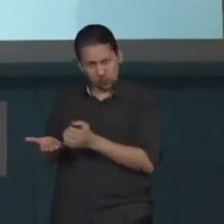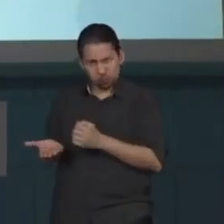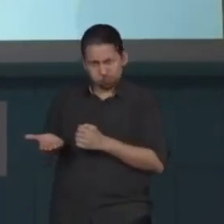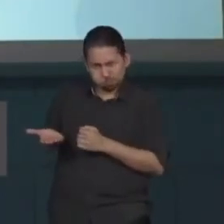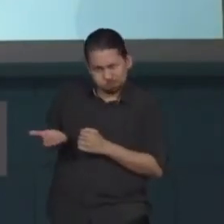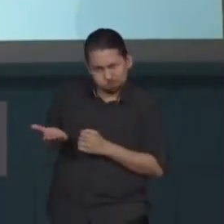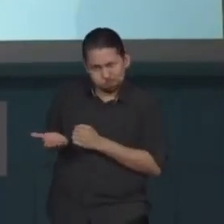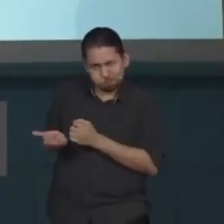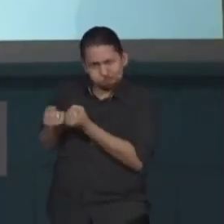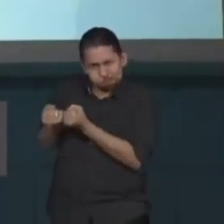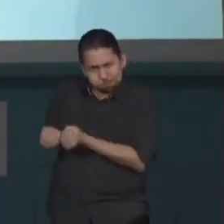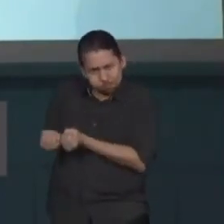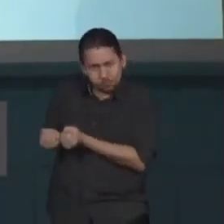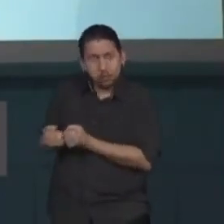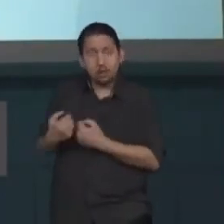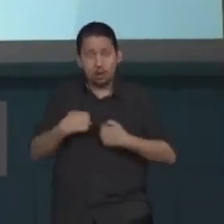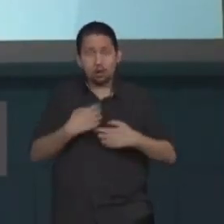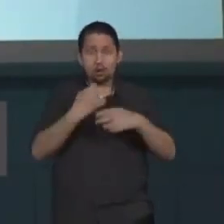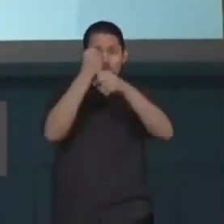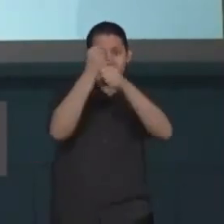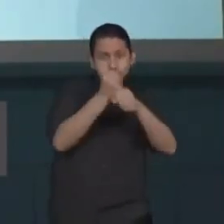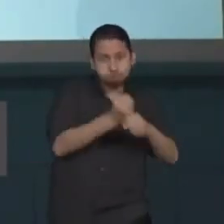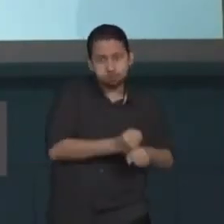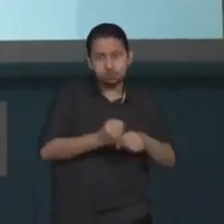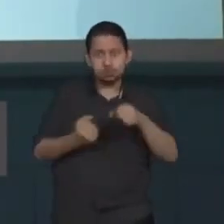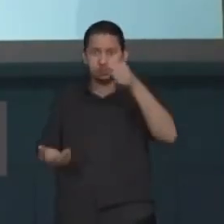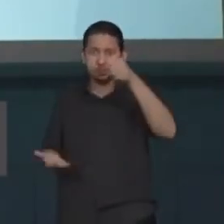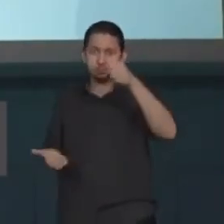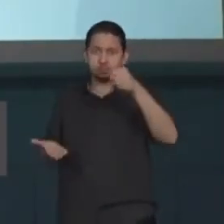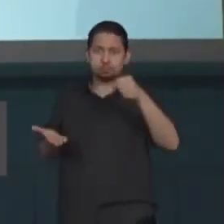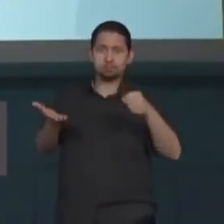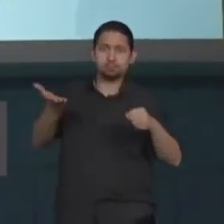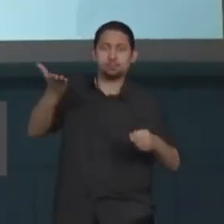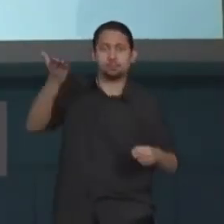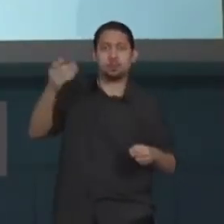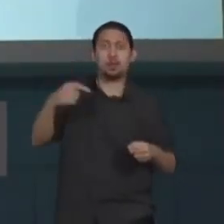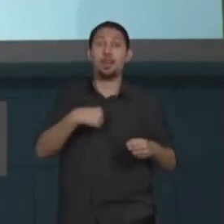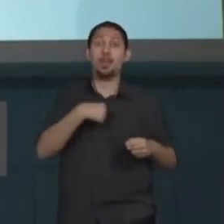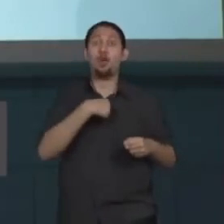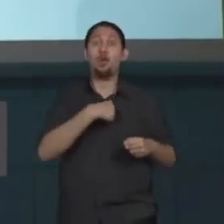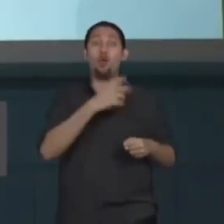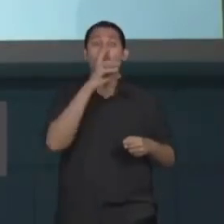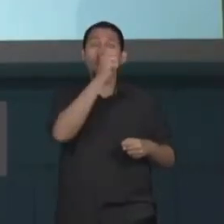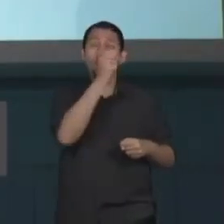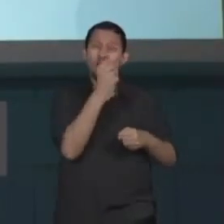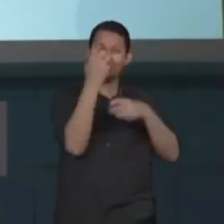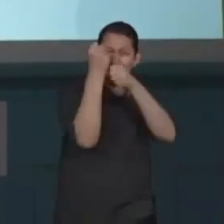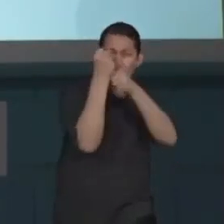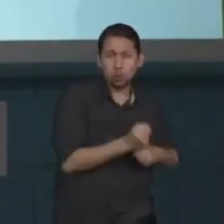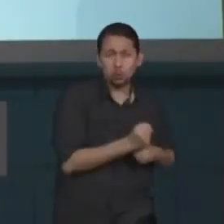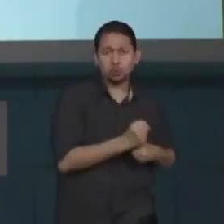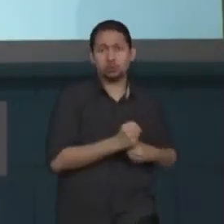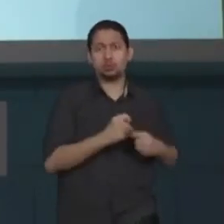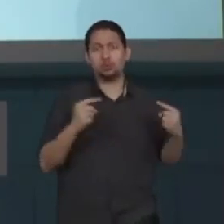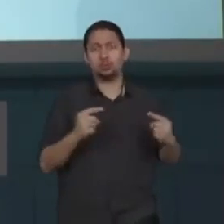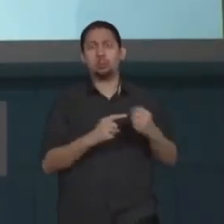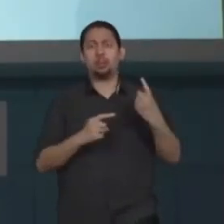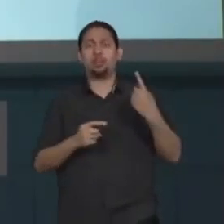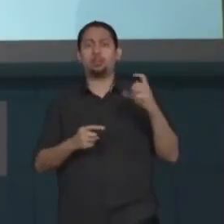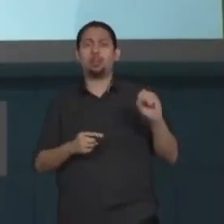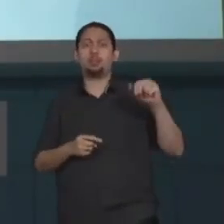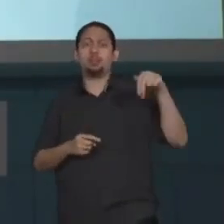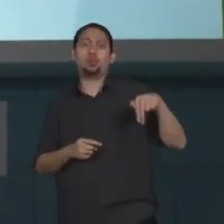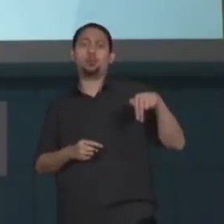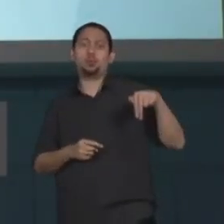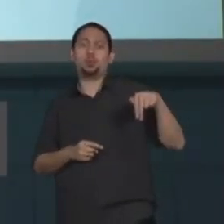objeto por 2. Então, se eu tiver com uma polia móvel, o meu objeto tiver 30 quilos, eu vou exercer